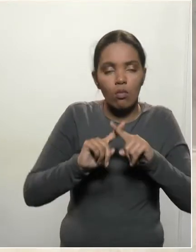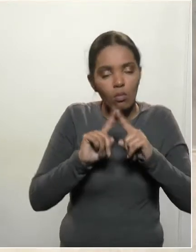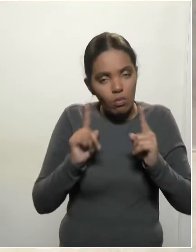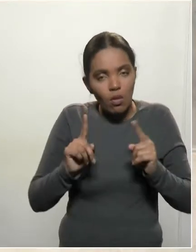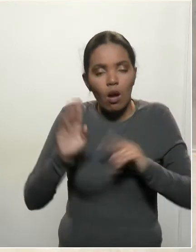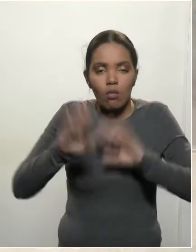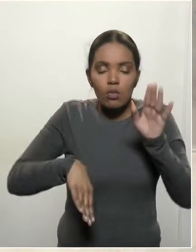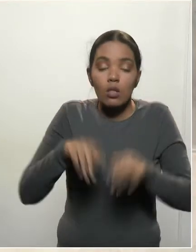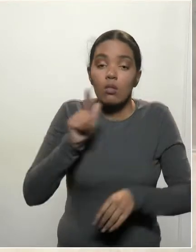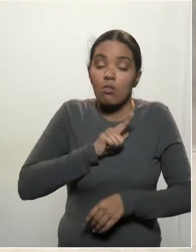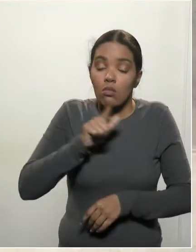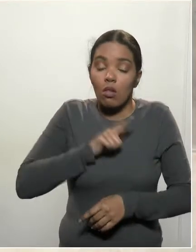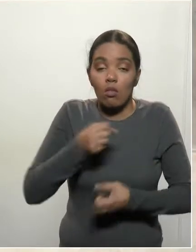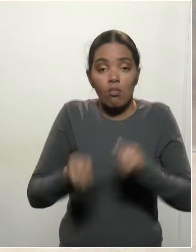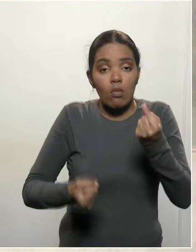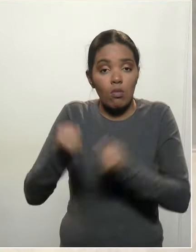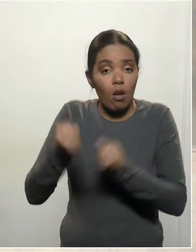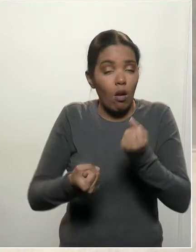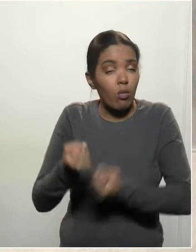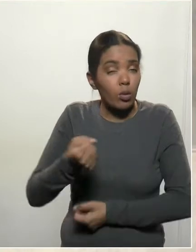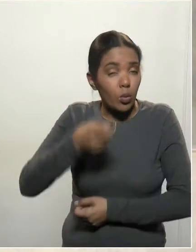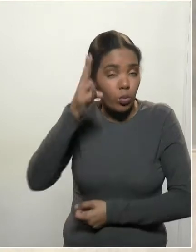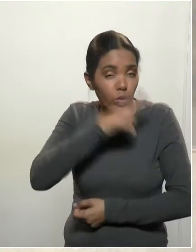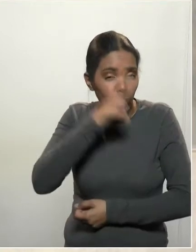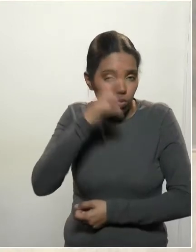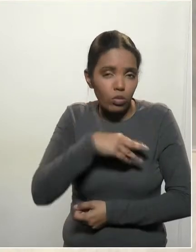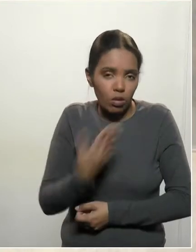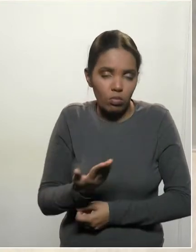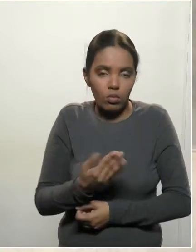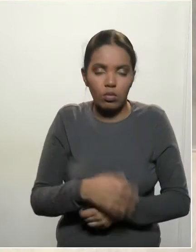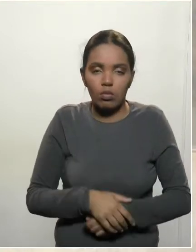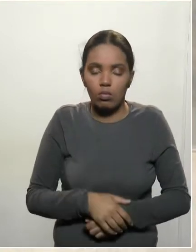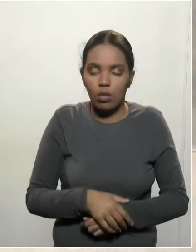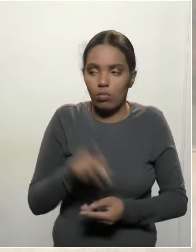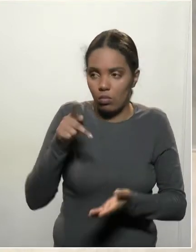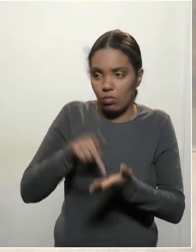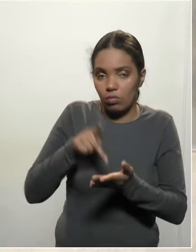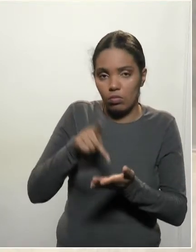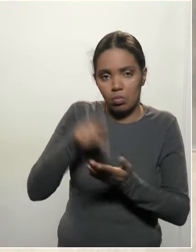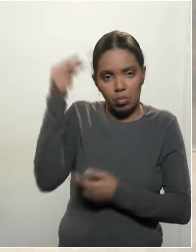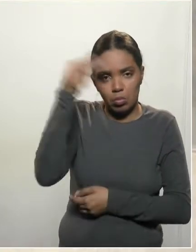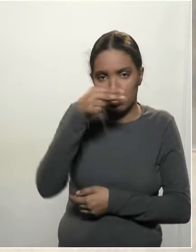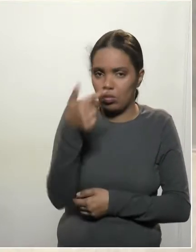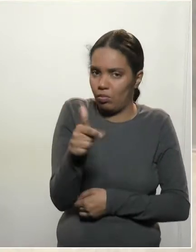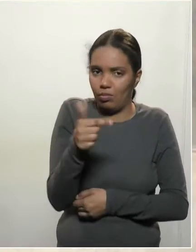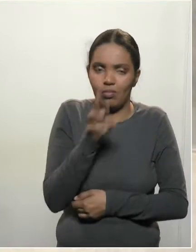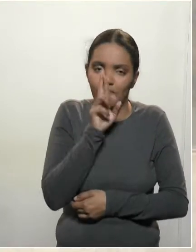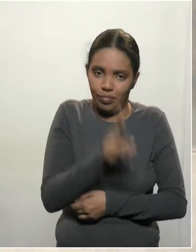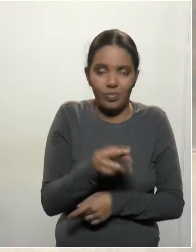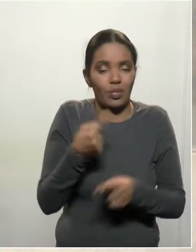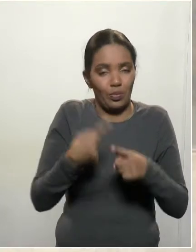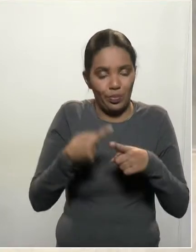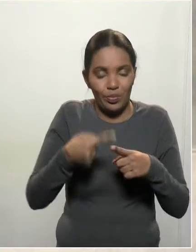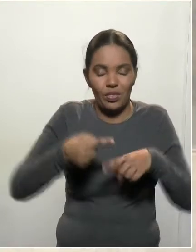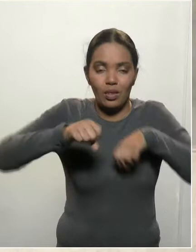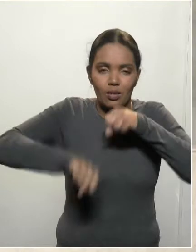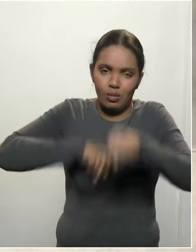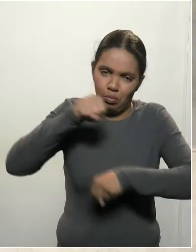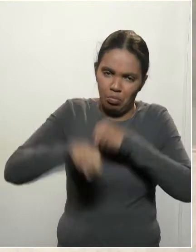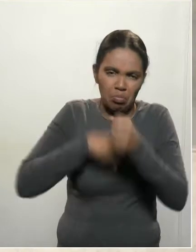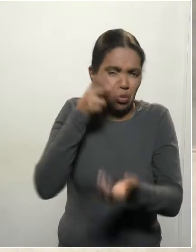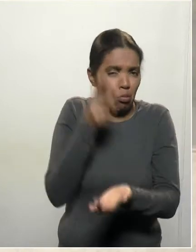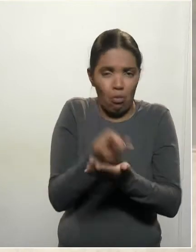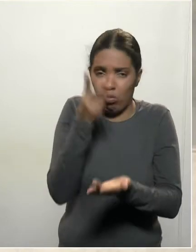de emergência. Isso aqui, na verdade, é uma resposta, deputado Gilson, conclusiva, porque os ciclistas continuam